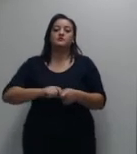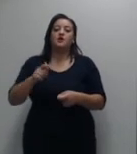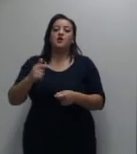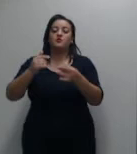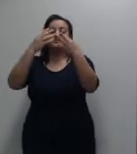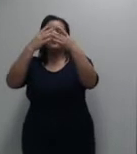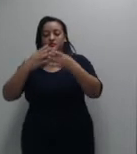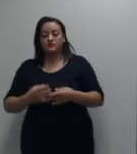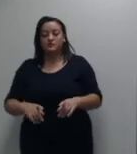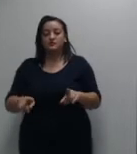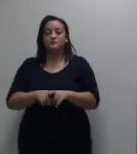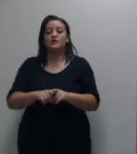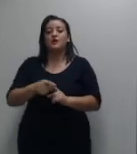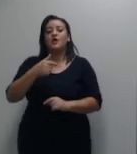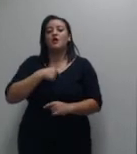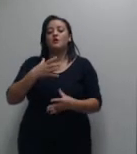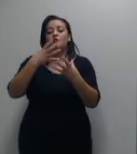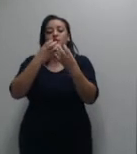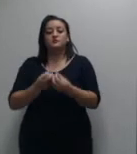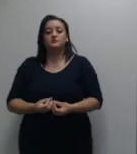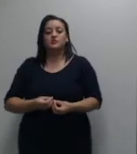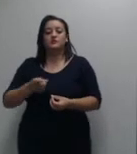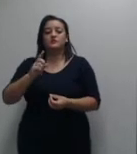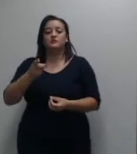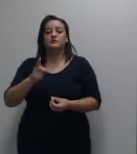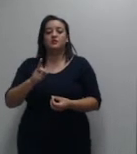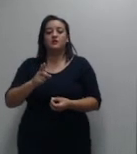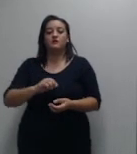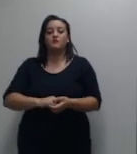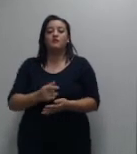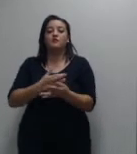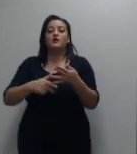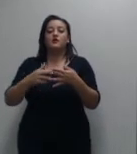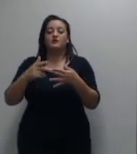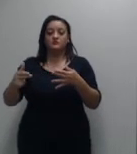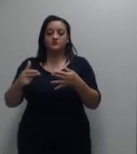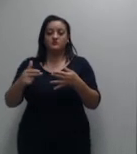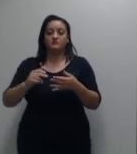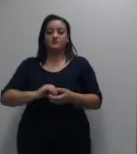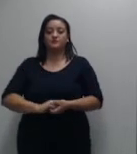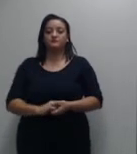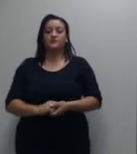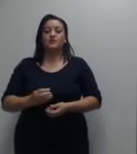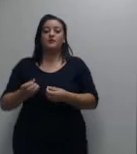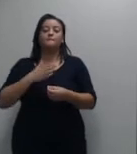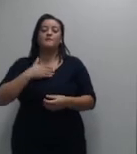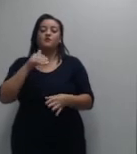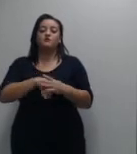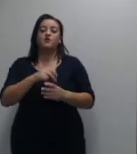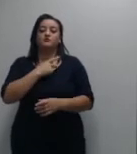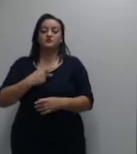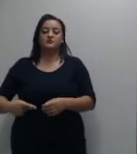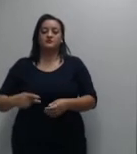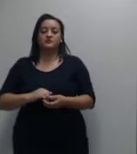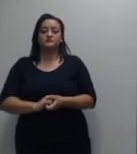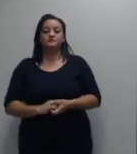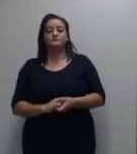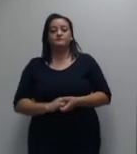esclarecimentos tá dando provimento ao agravo interno como voto presidente